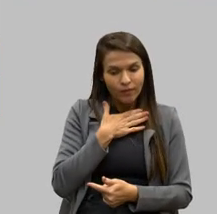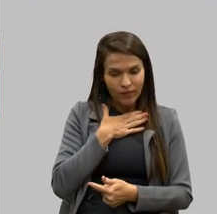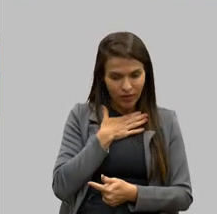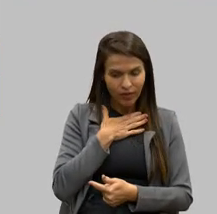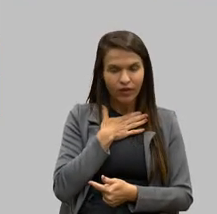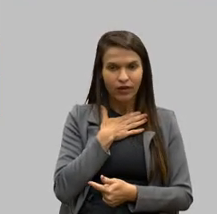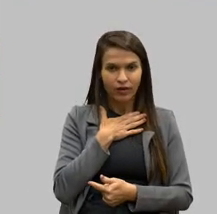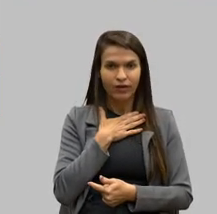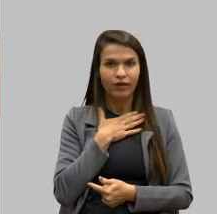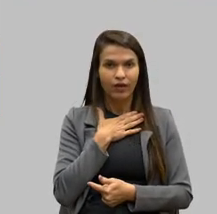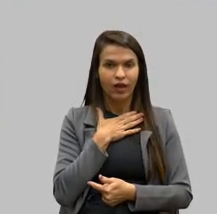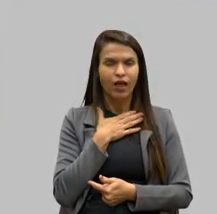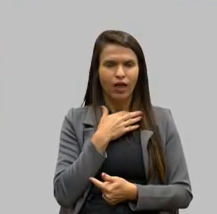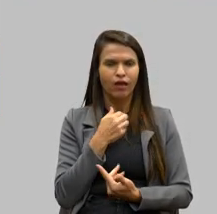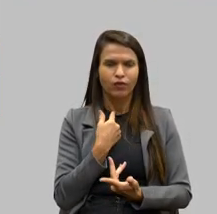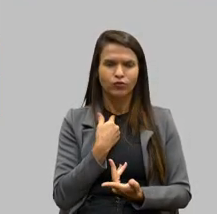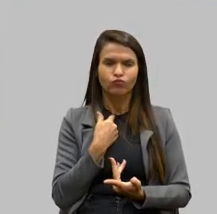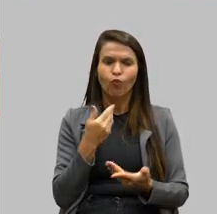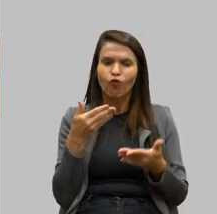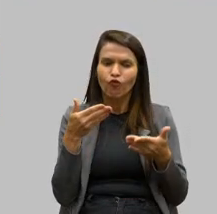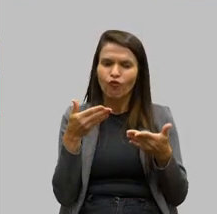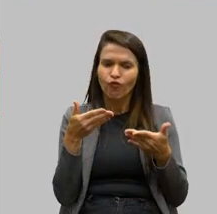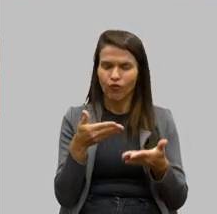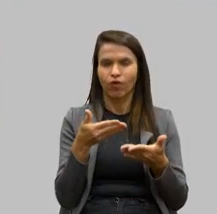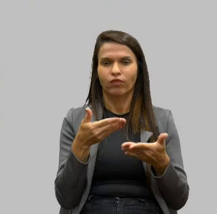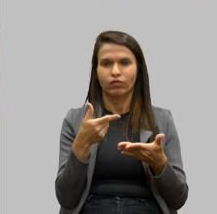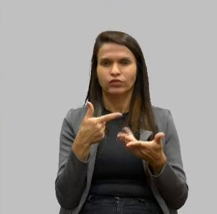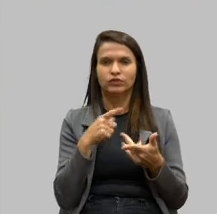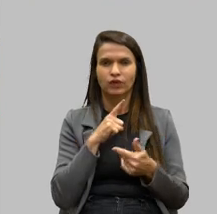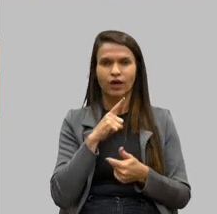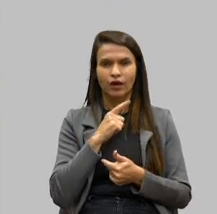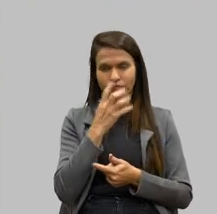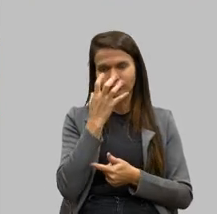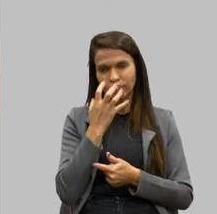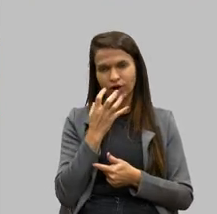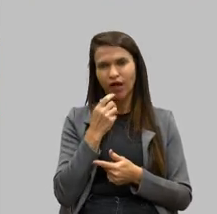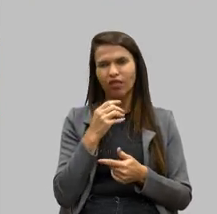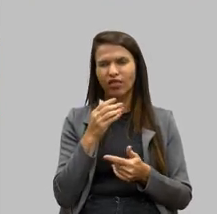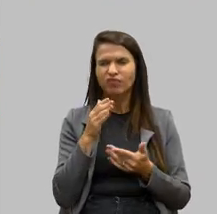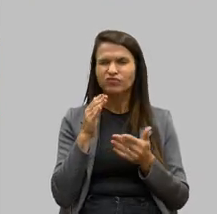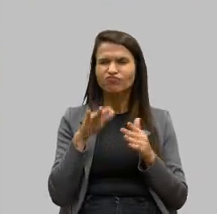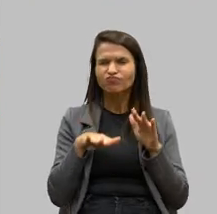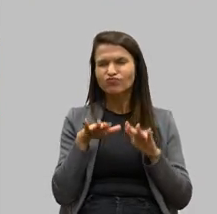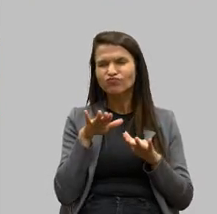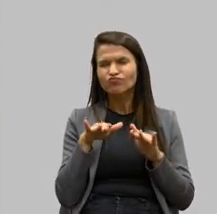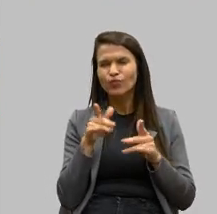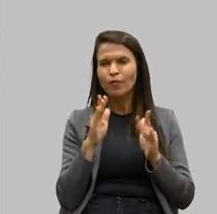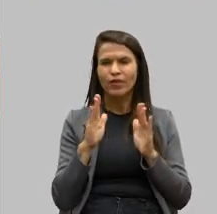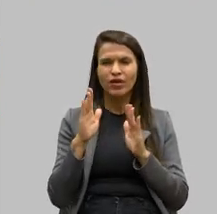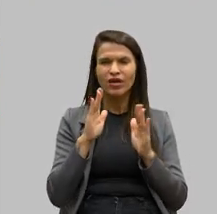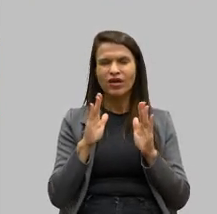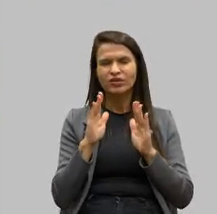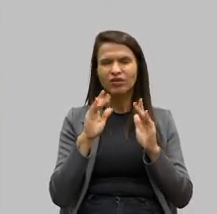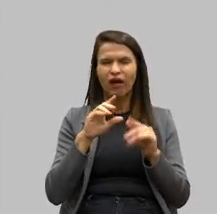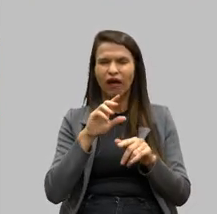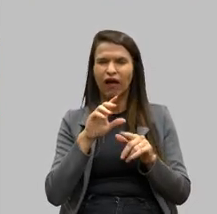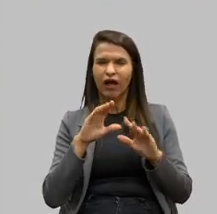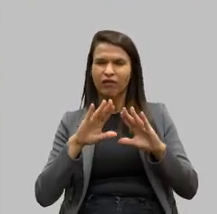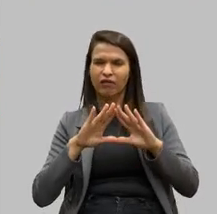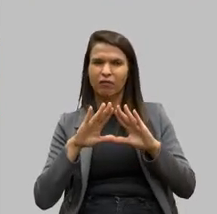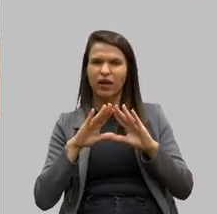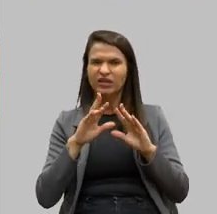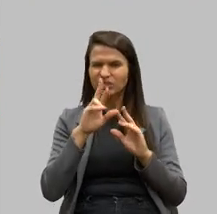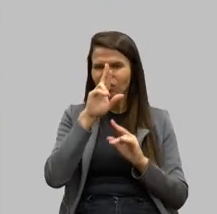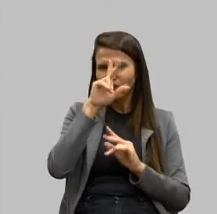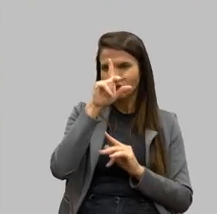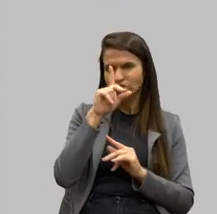eu o levo com muita seriedade. Teve alguns momentos aqui que o Assembleia Fiscaliza se confundiu, a gente não sabia quem estava sendo